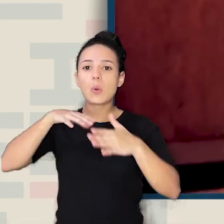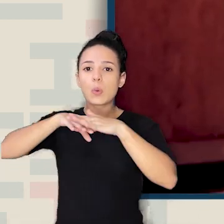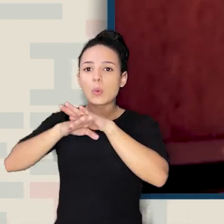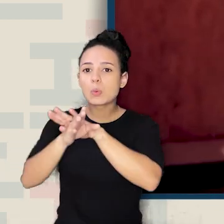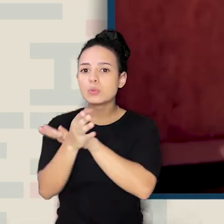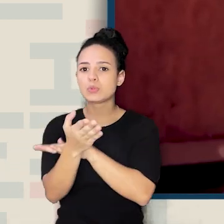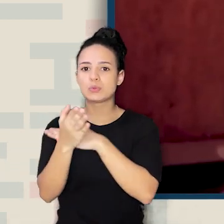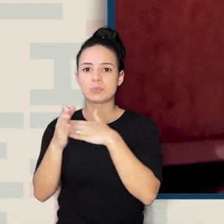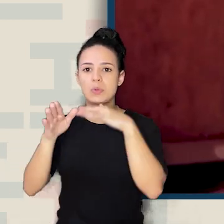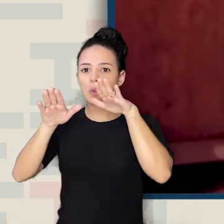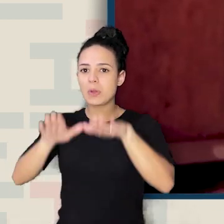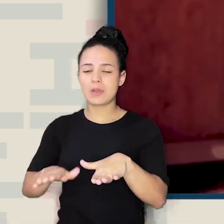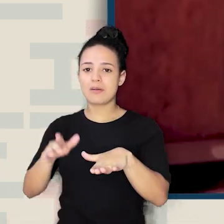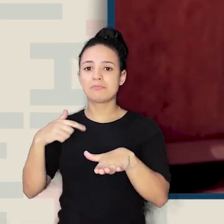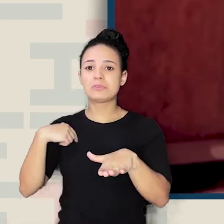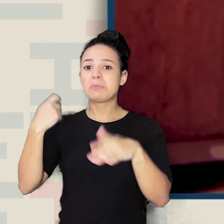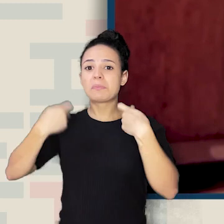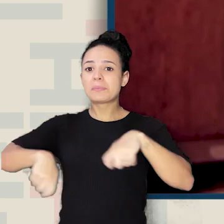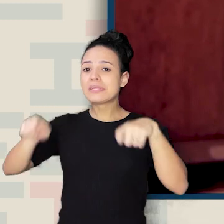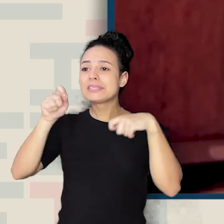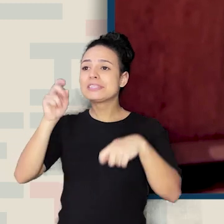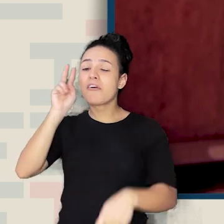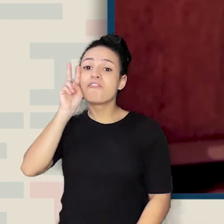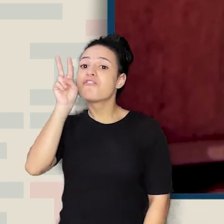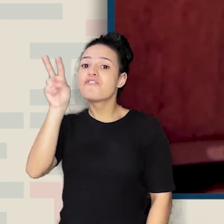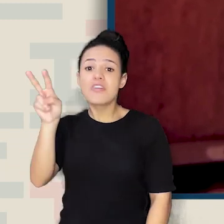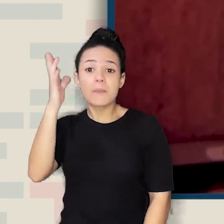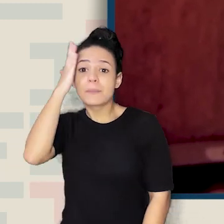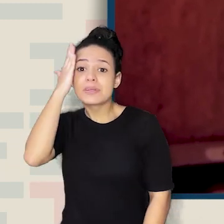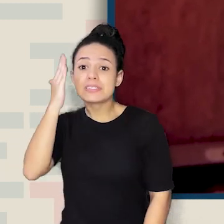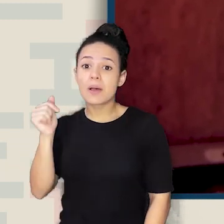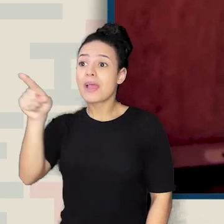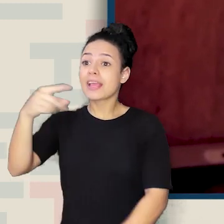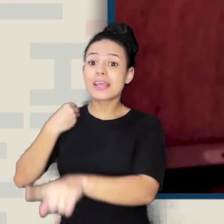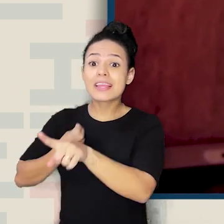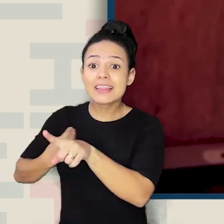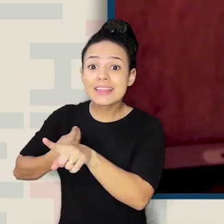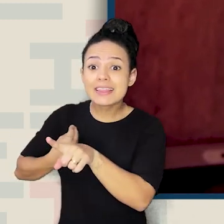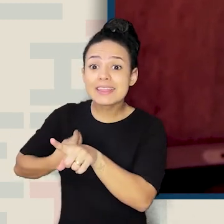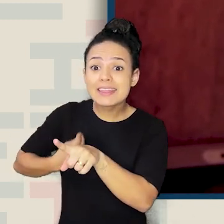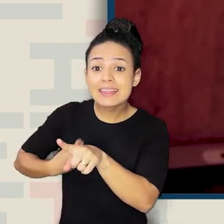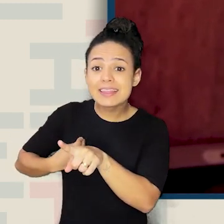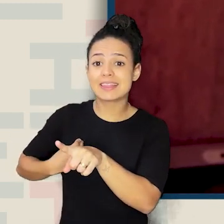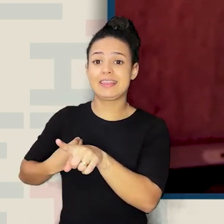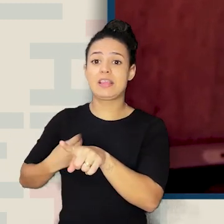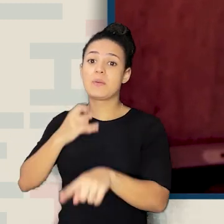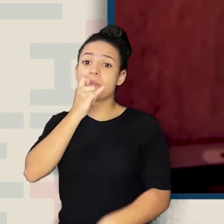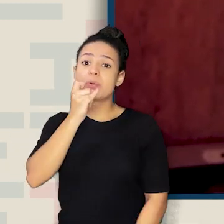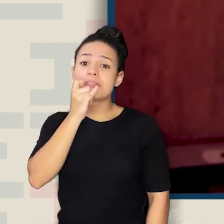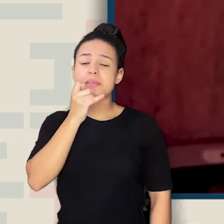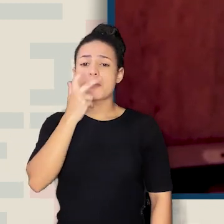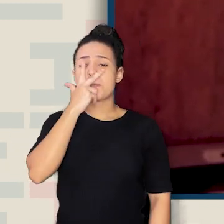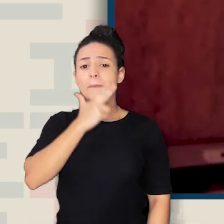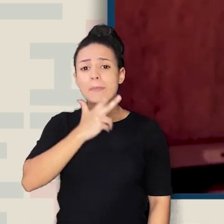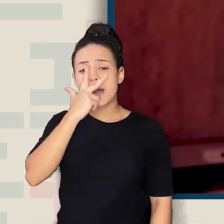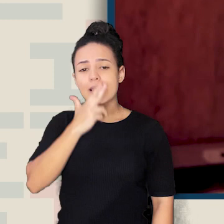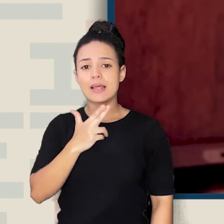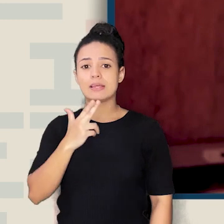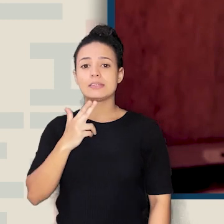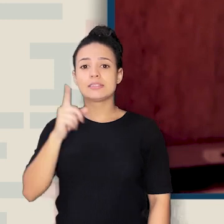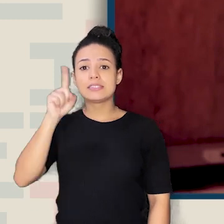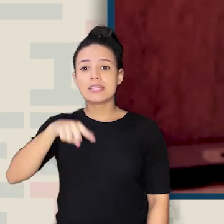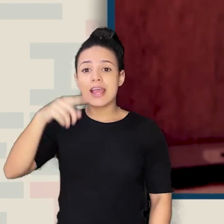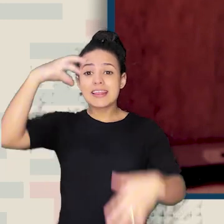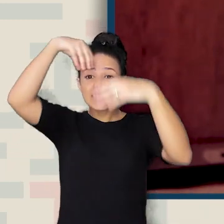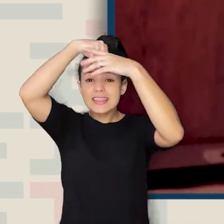Você acostuma com uma coisa em um determinado lugar, você não precisa nem estar vendo aquela coisa para você saber que aquela coisa existe ali. Então, é como se